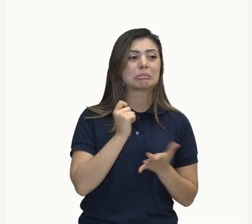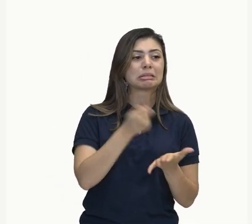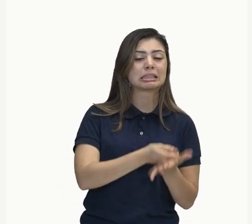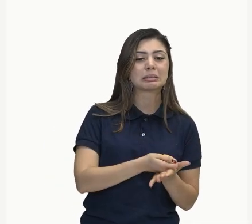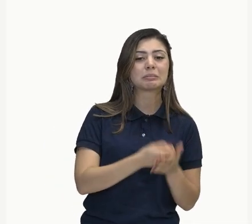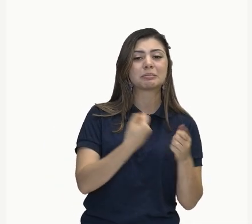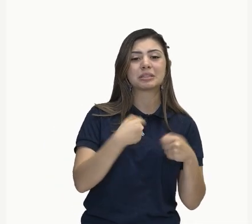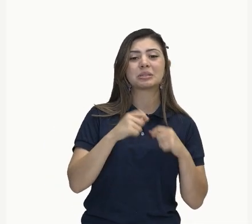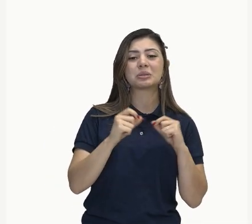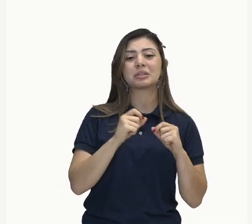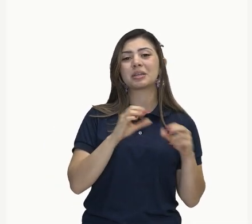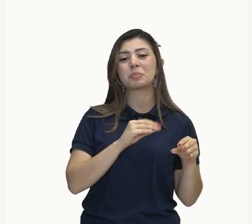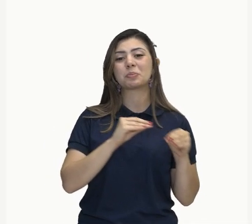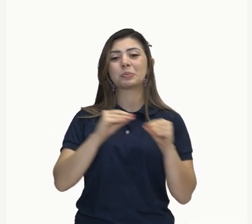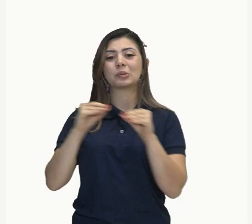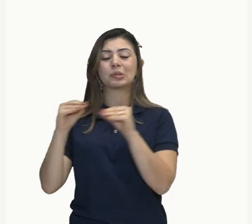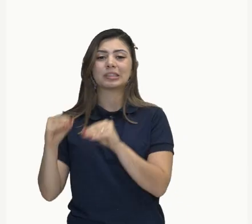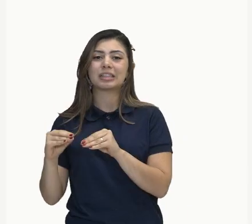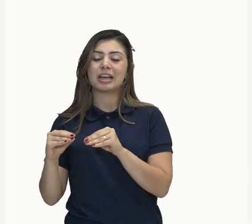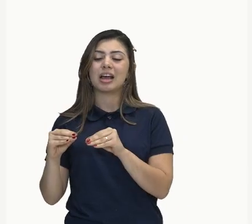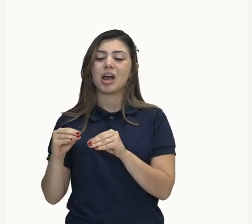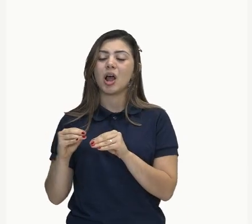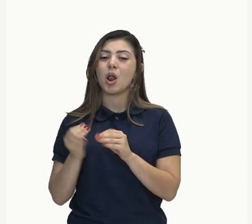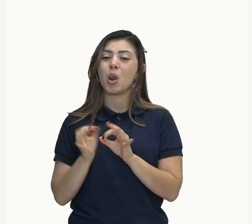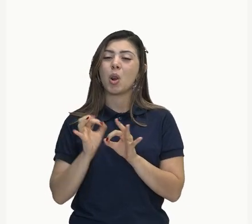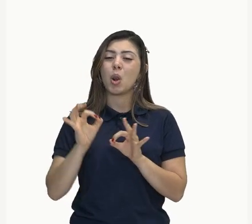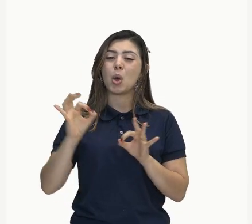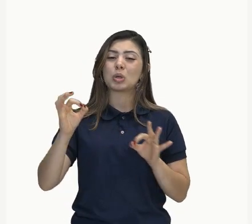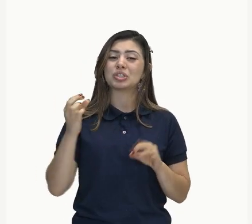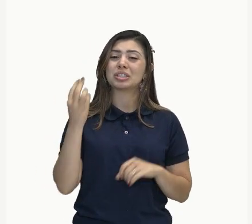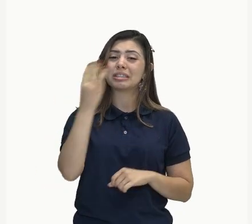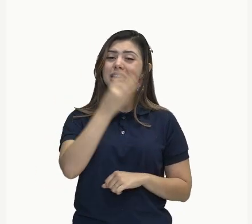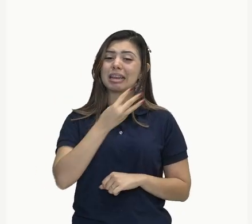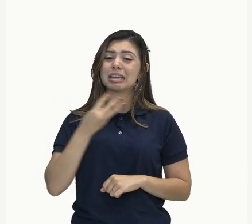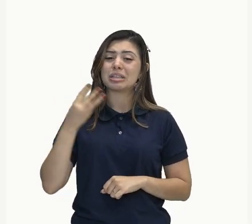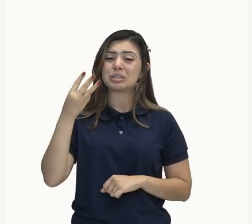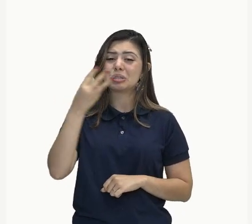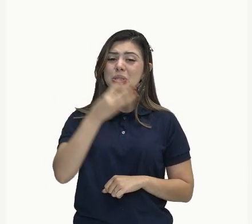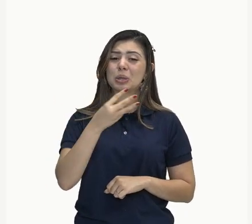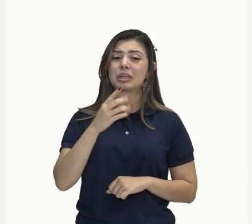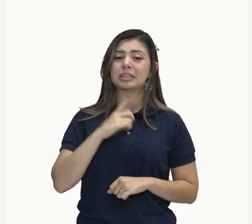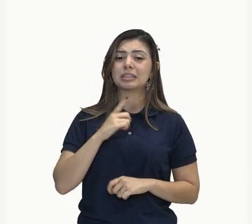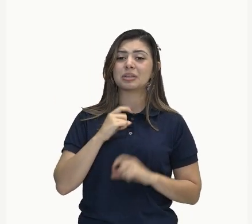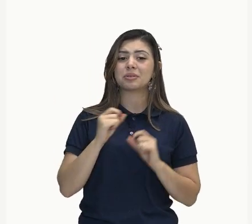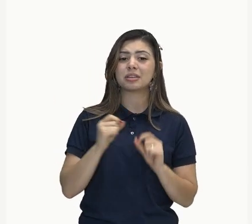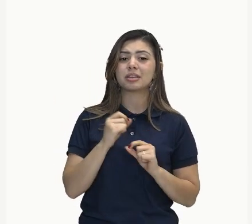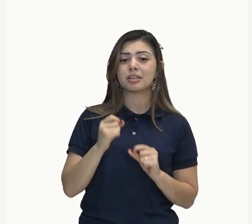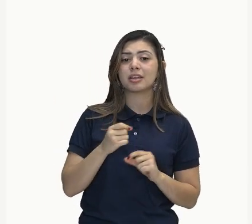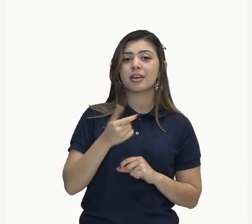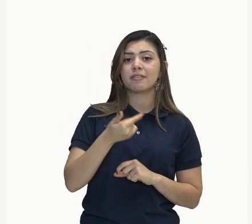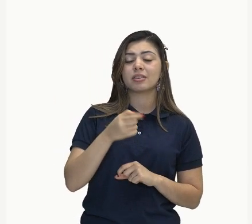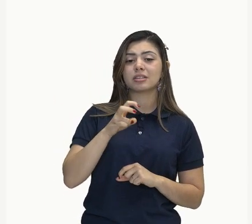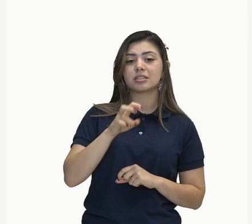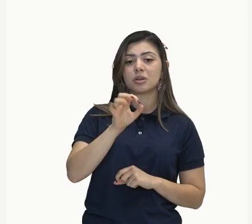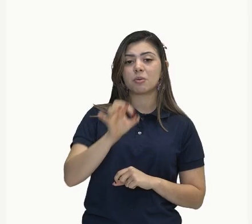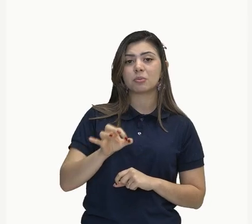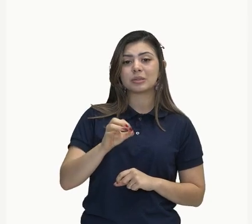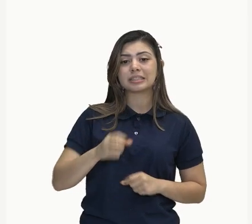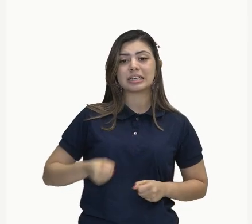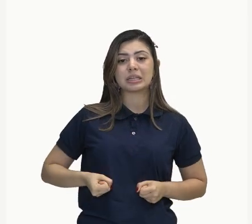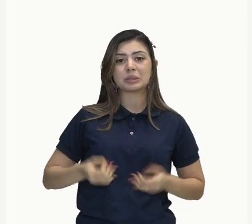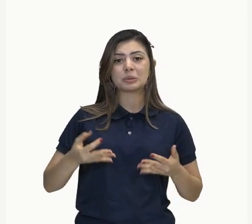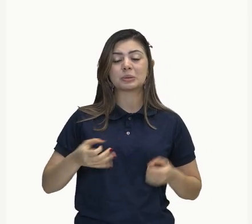à Baixada. Então, agora ela percorre 3 horas de viagem e gasta 25% do seu salário com meio